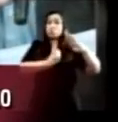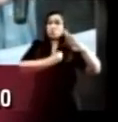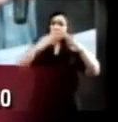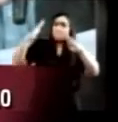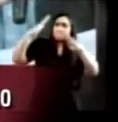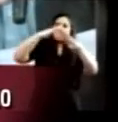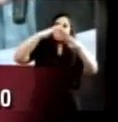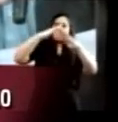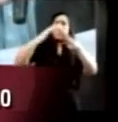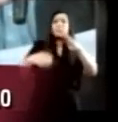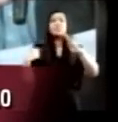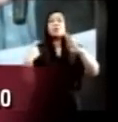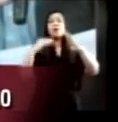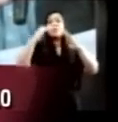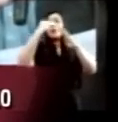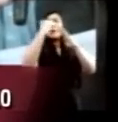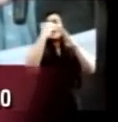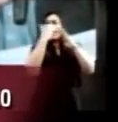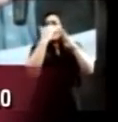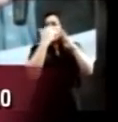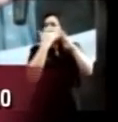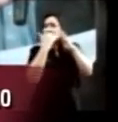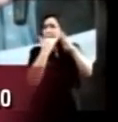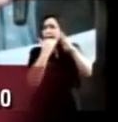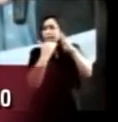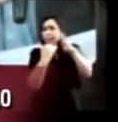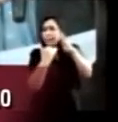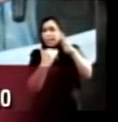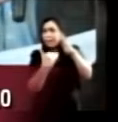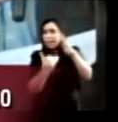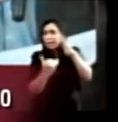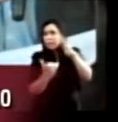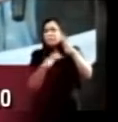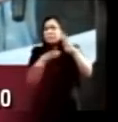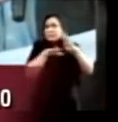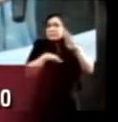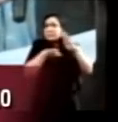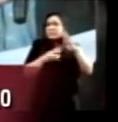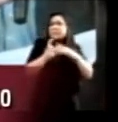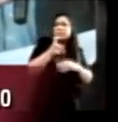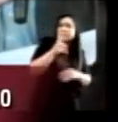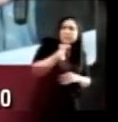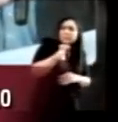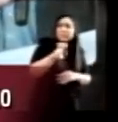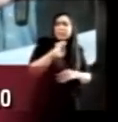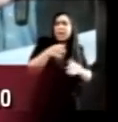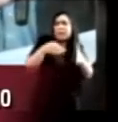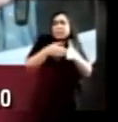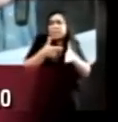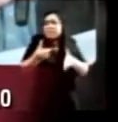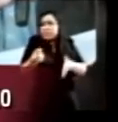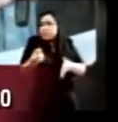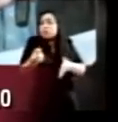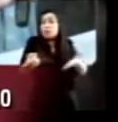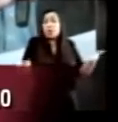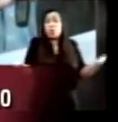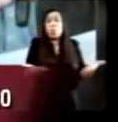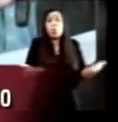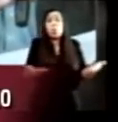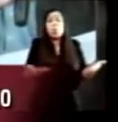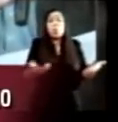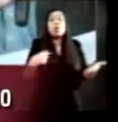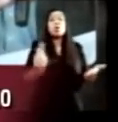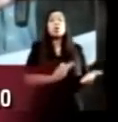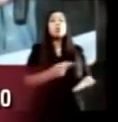baixando, ficou depois num patamar ali em torno de 15 a 20, e agora